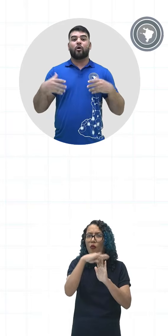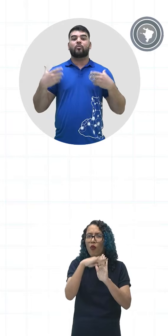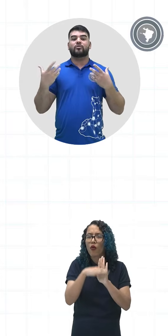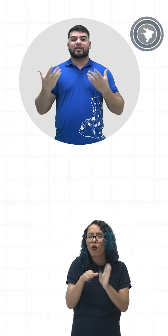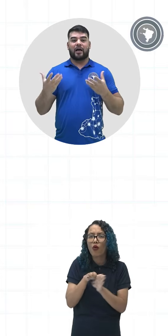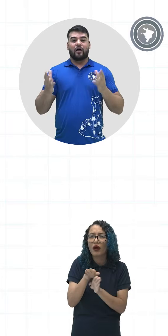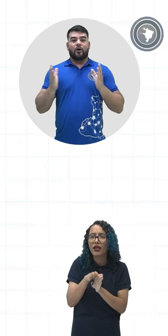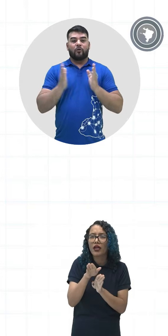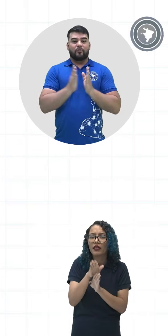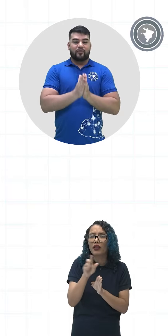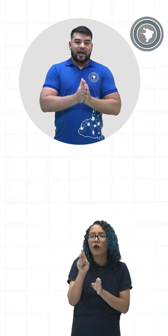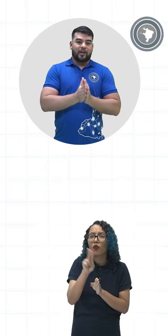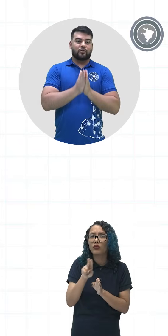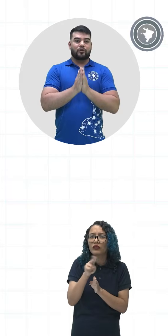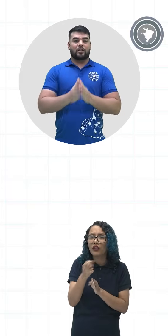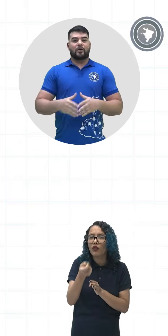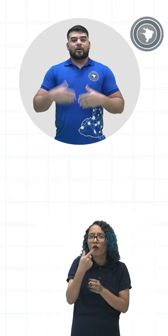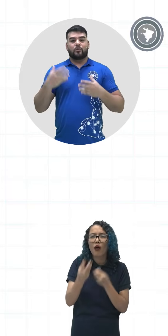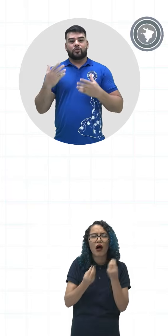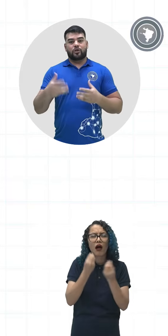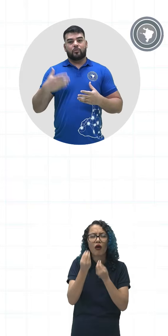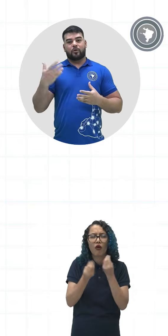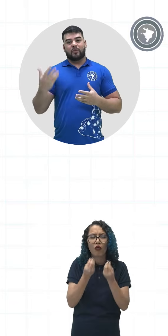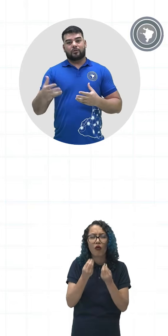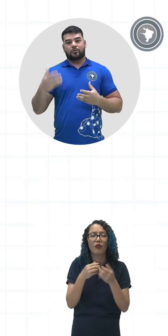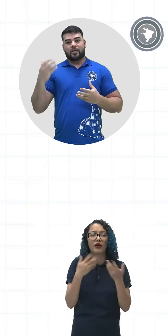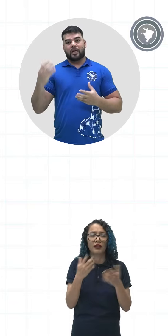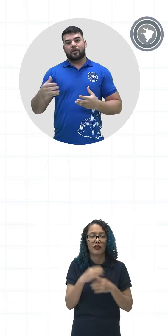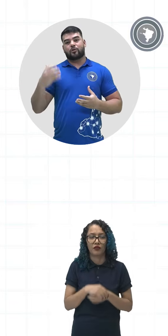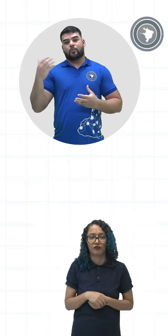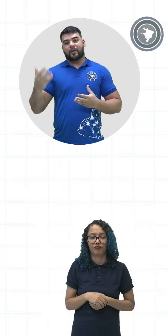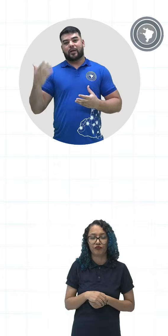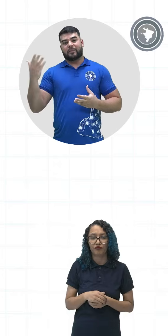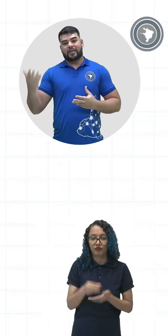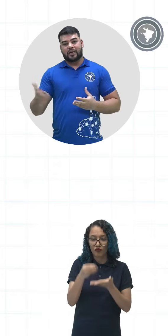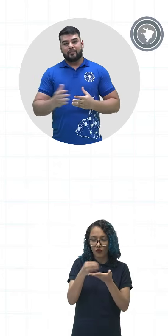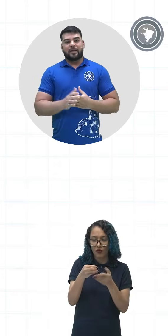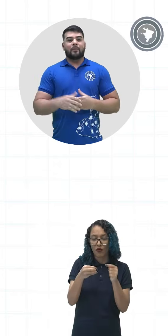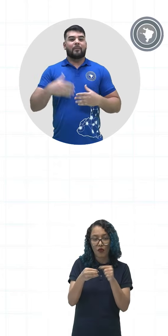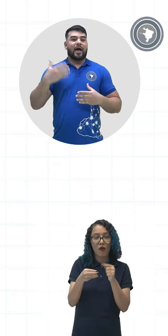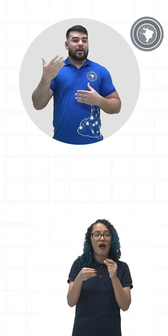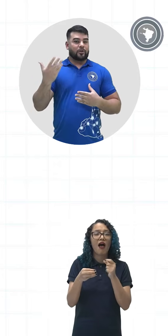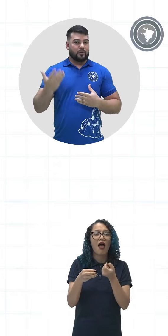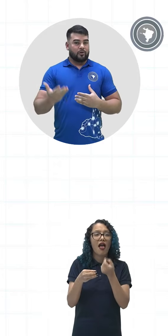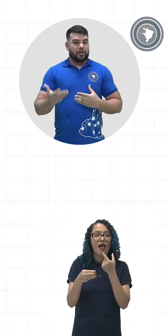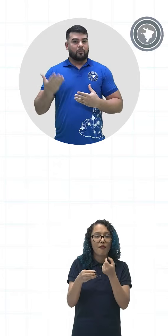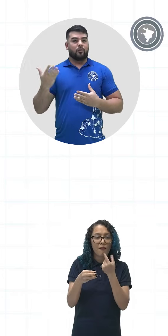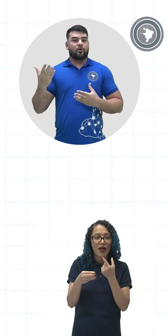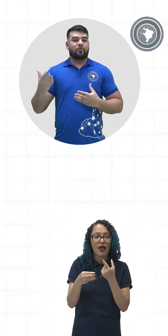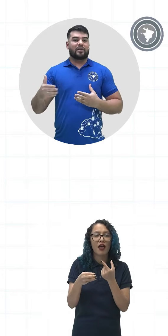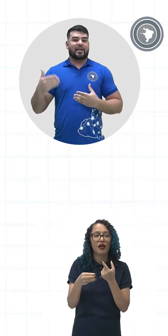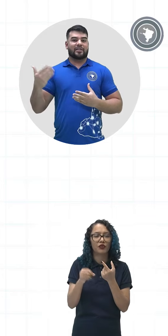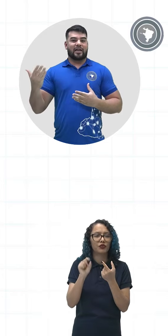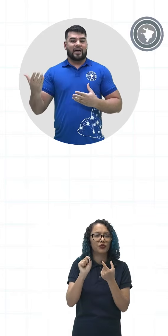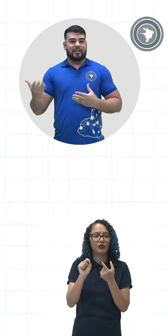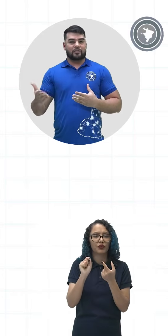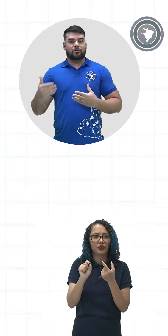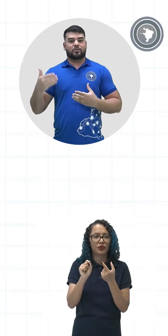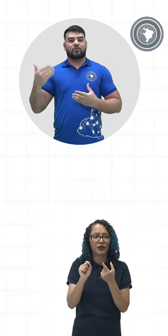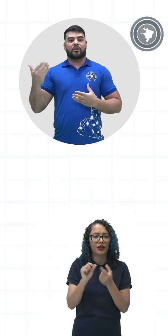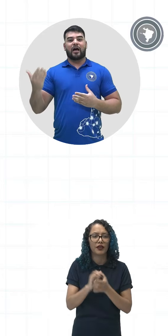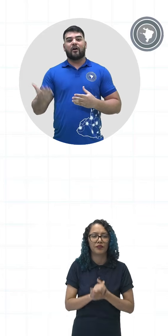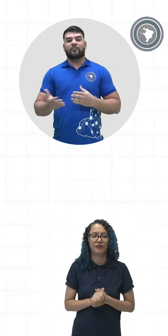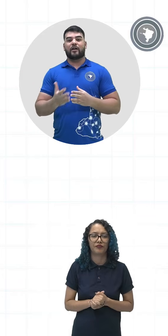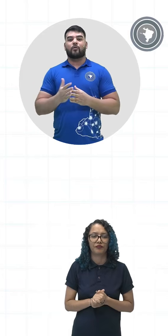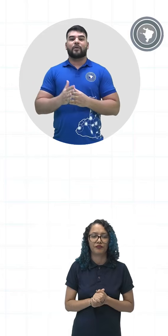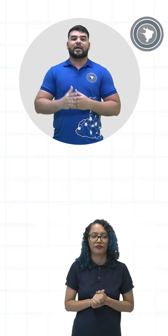observe como usar. O frasco de butilbrometo de escopolamina mais de pirona monoidratada,